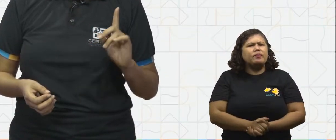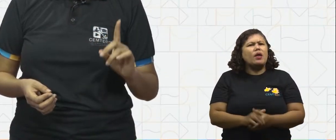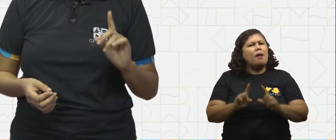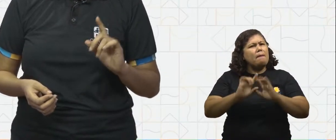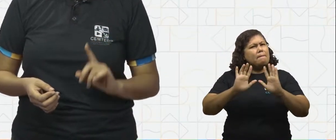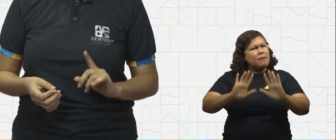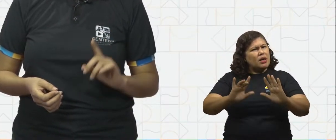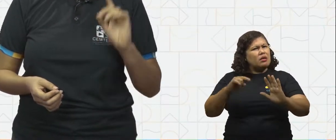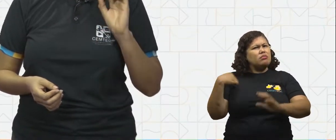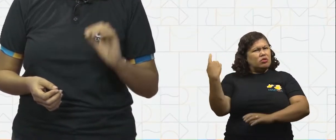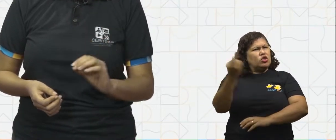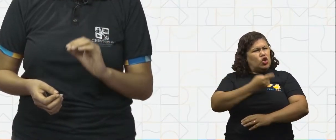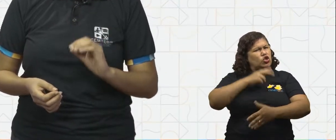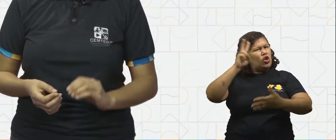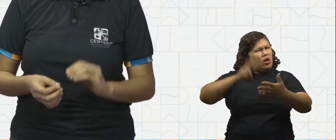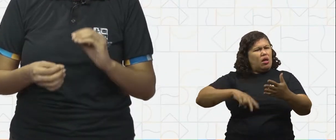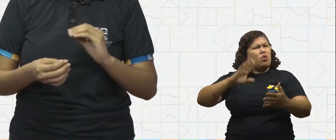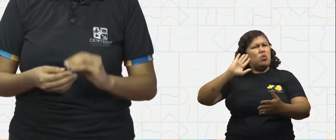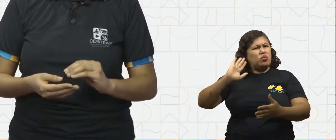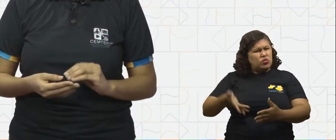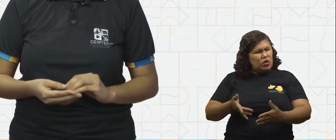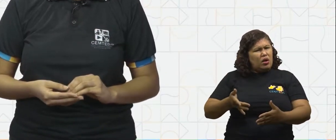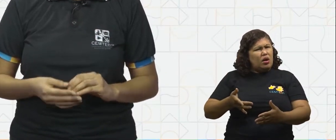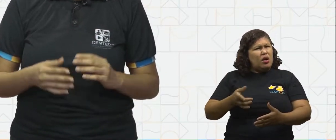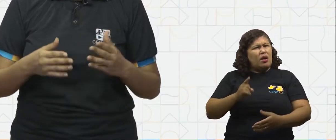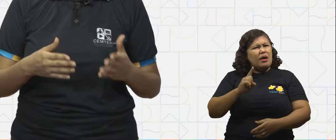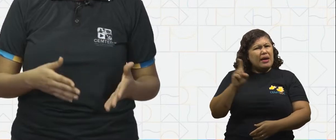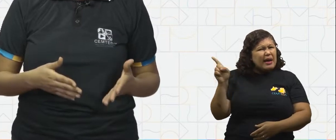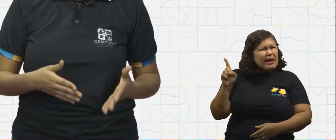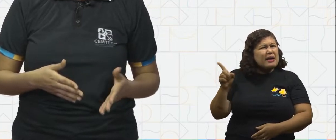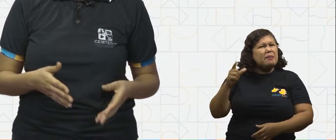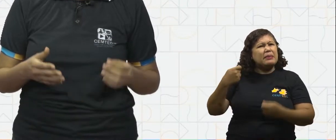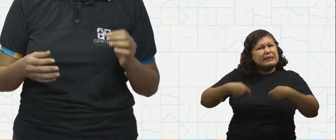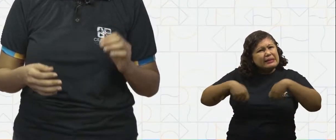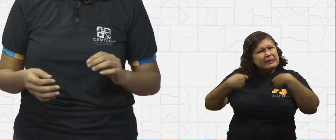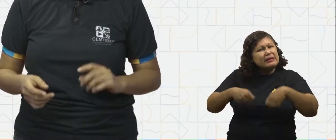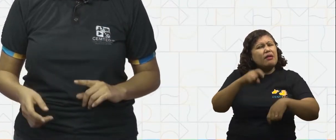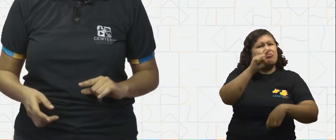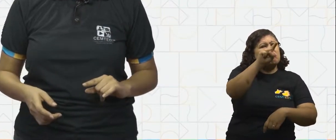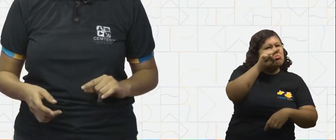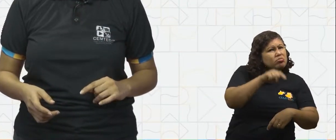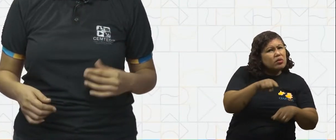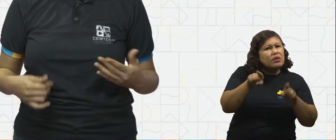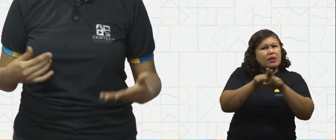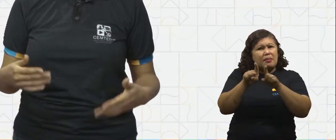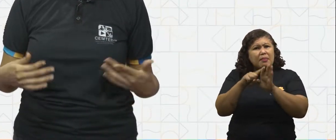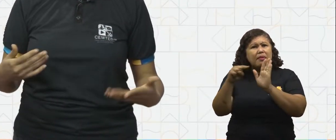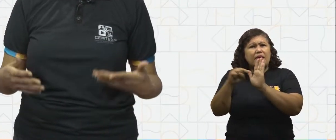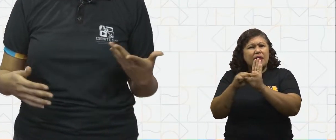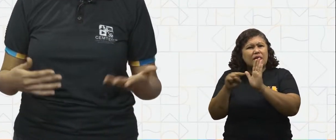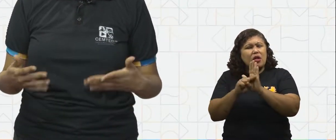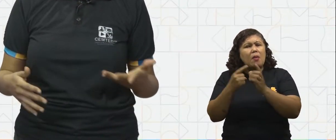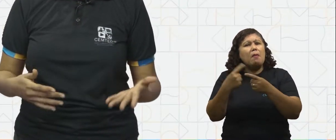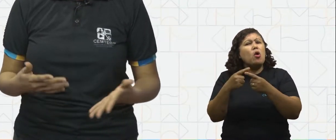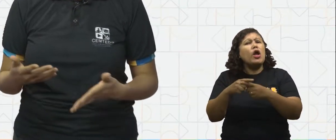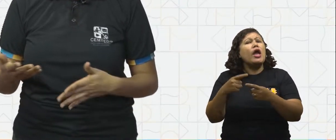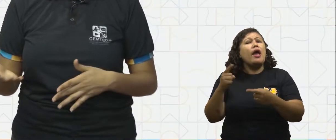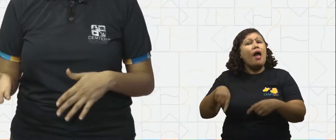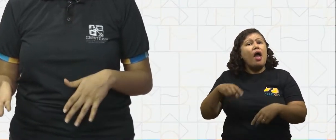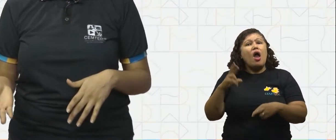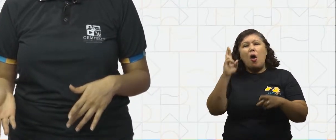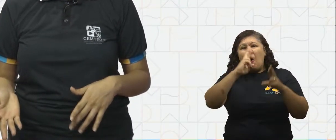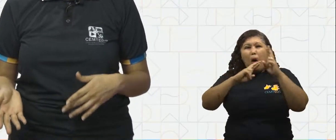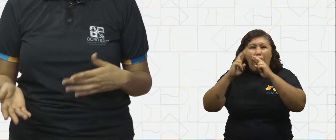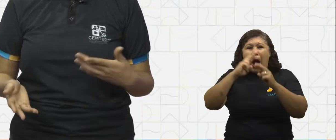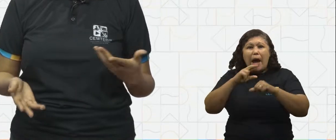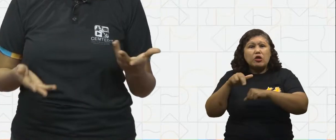fábula e essa parte é justamente onde deveria ter as pontuações de indicação de fala, pois é aquele momento em que o ratinho está